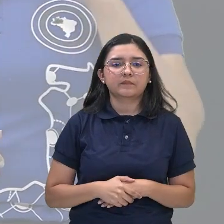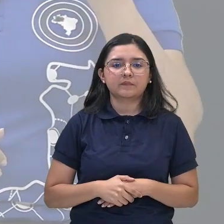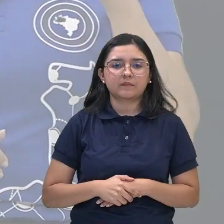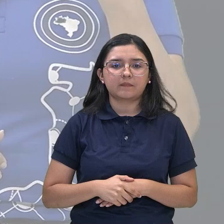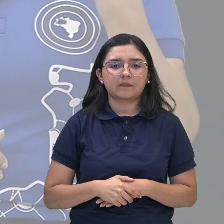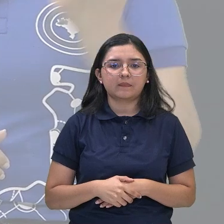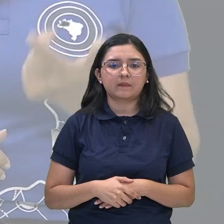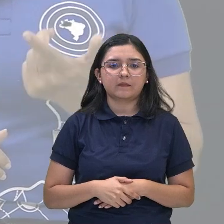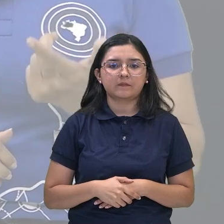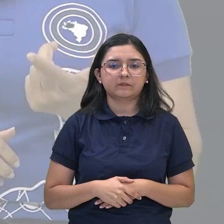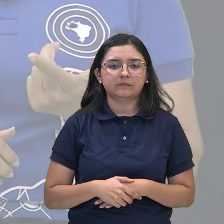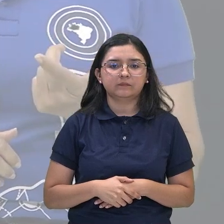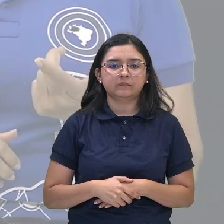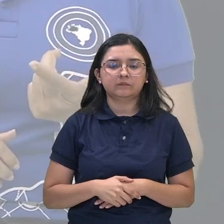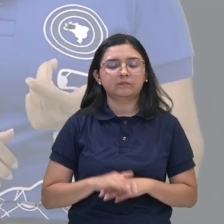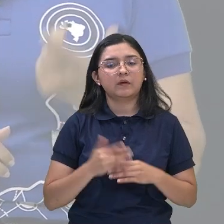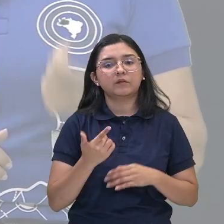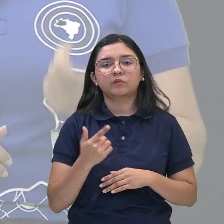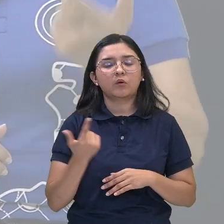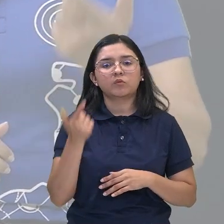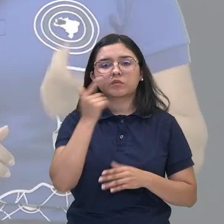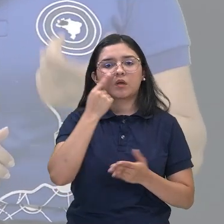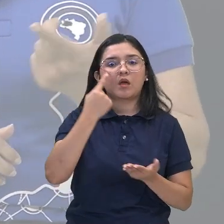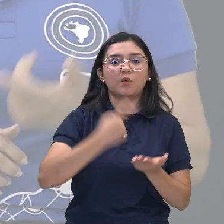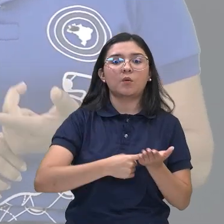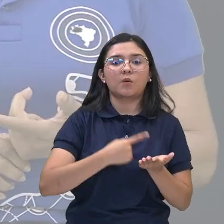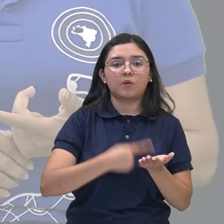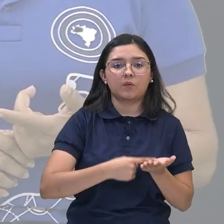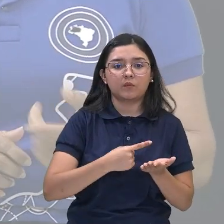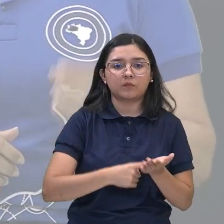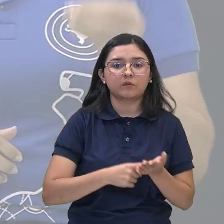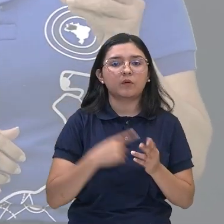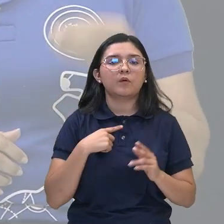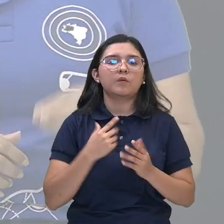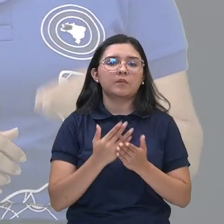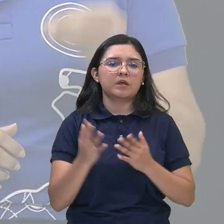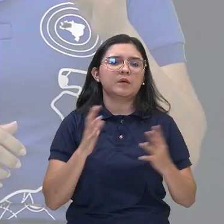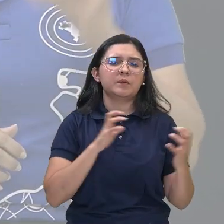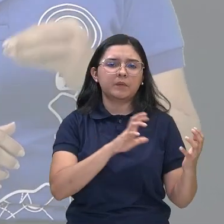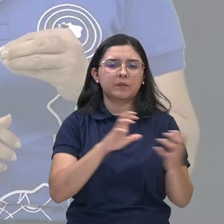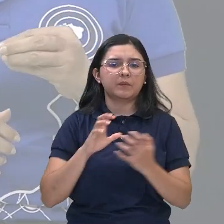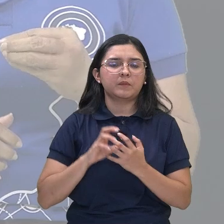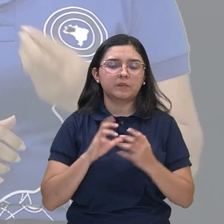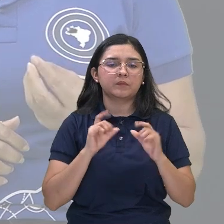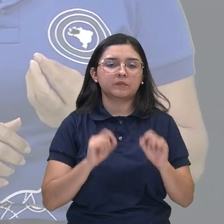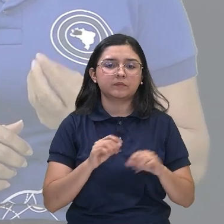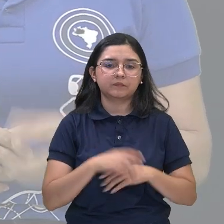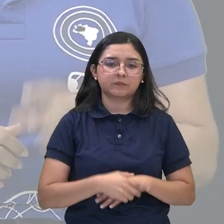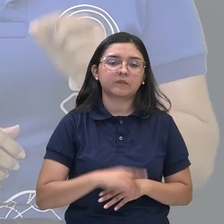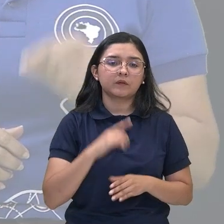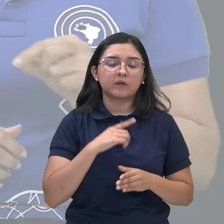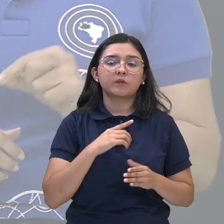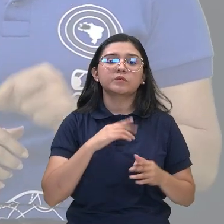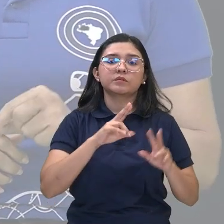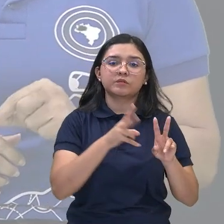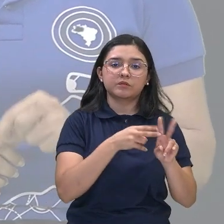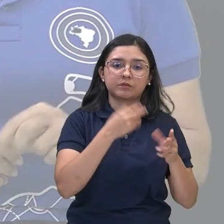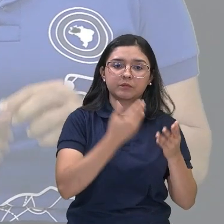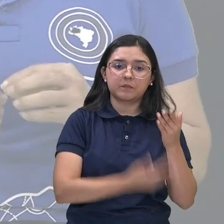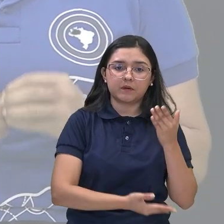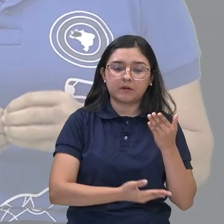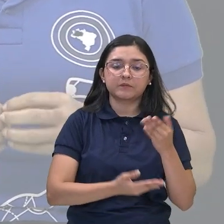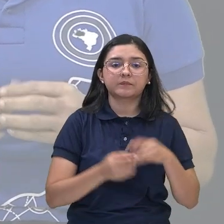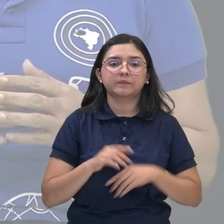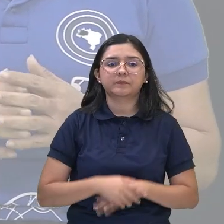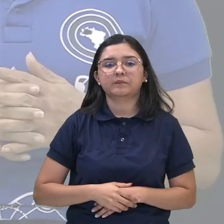canto, mas sem acordo, né, trava-se a luta que termina com a derrota e retirada dos índios. O canto